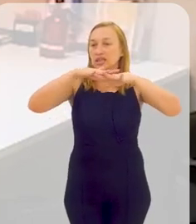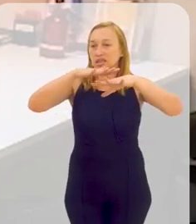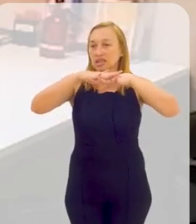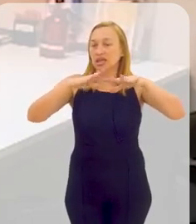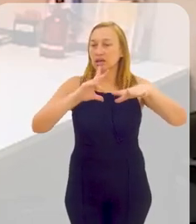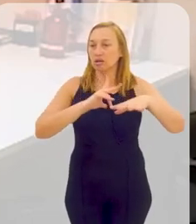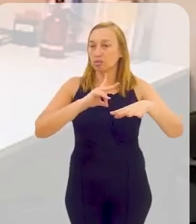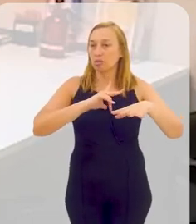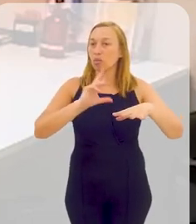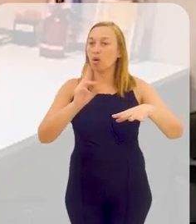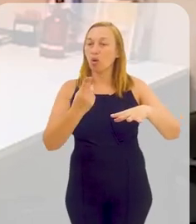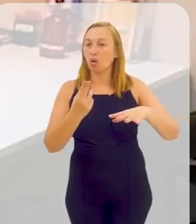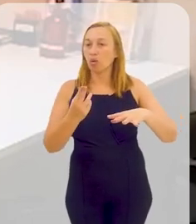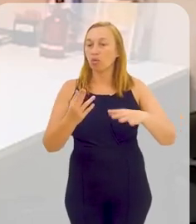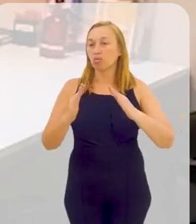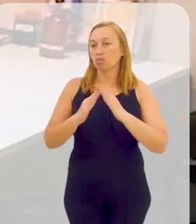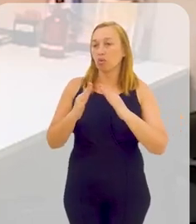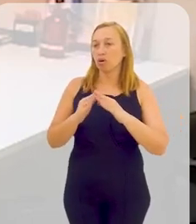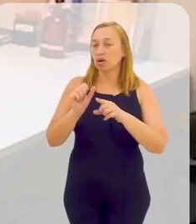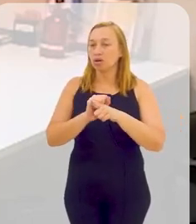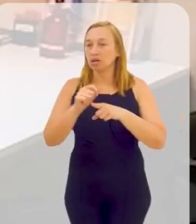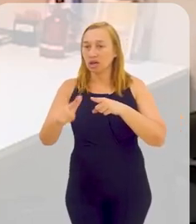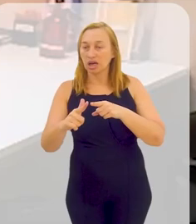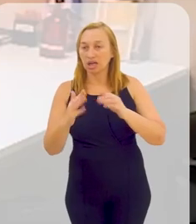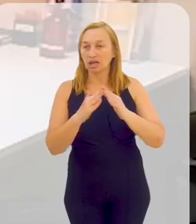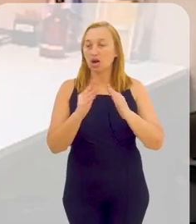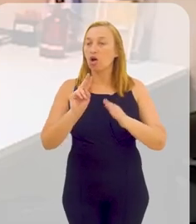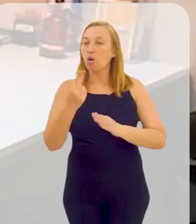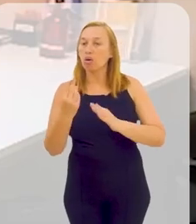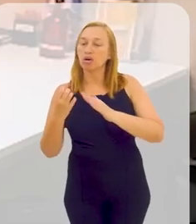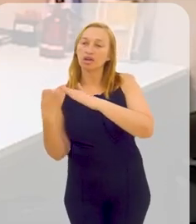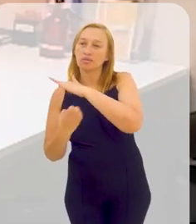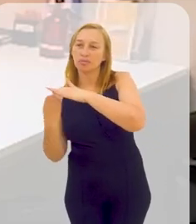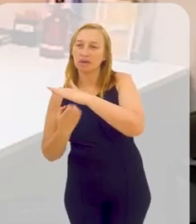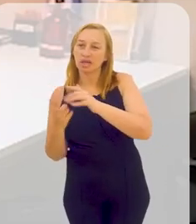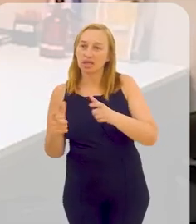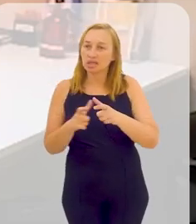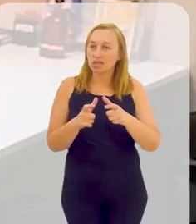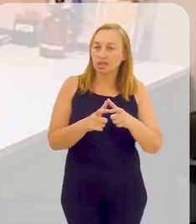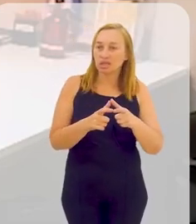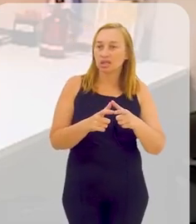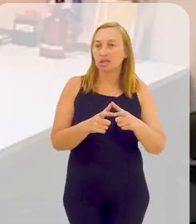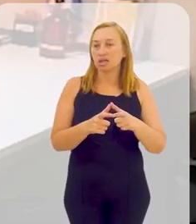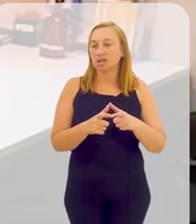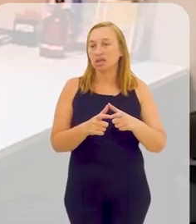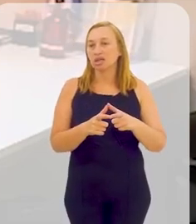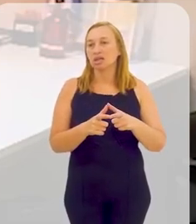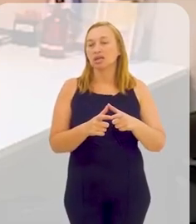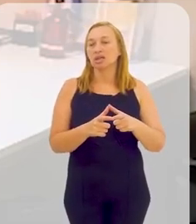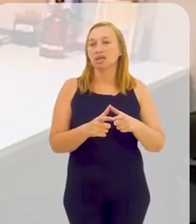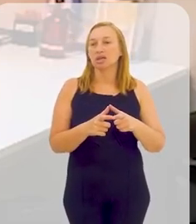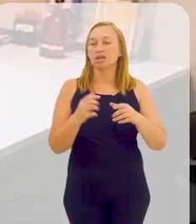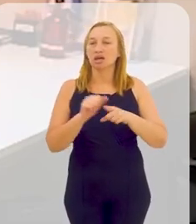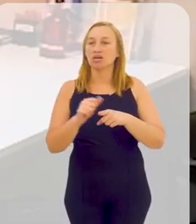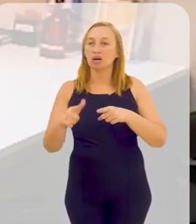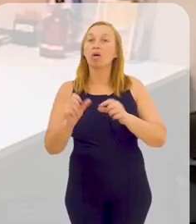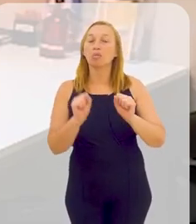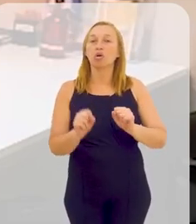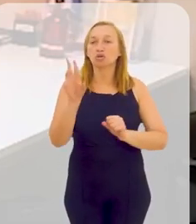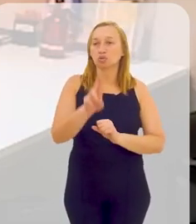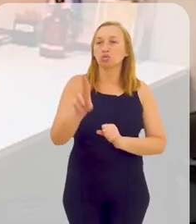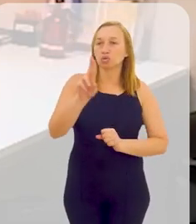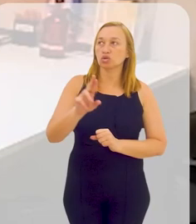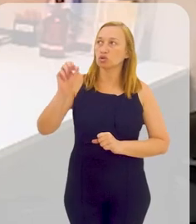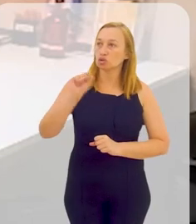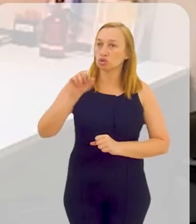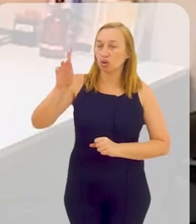próprio ou mora no imóvel alugado ou uma empresa que tem um escritório comercial que também não tem próprio Pode fazer os